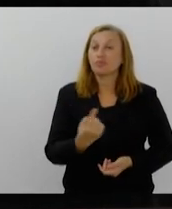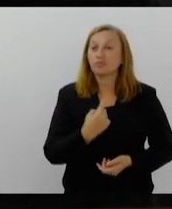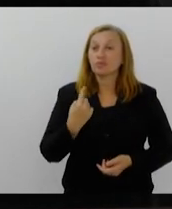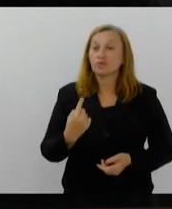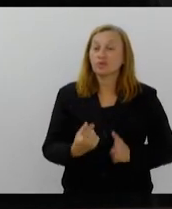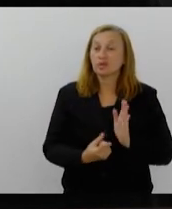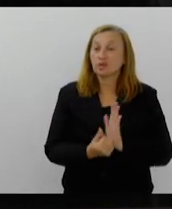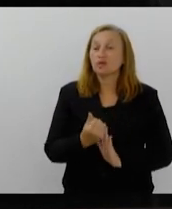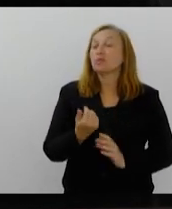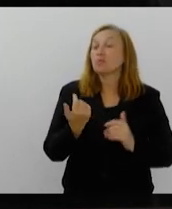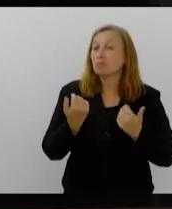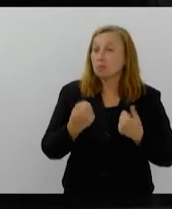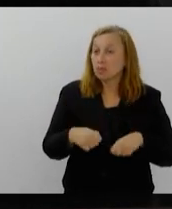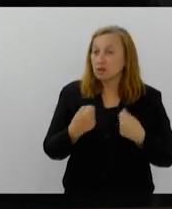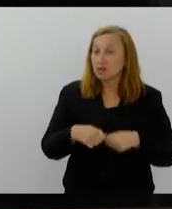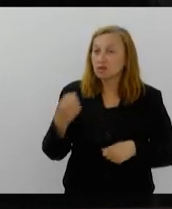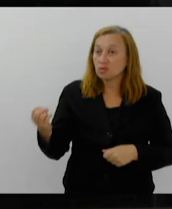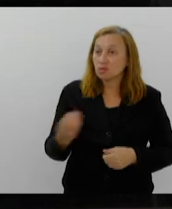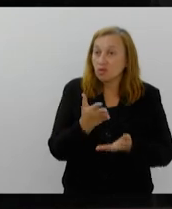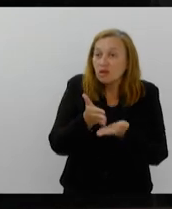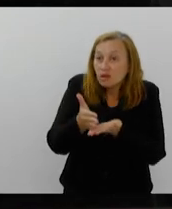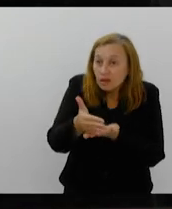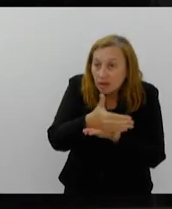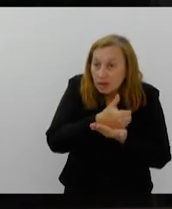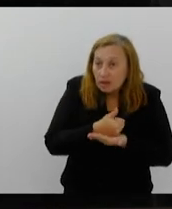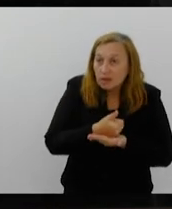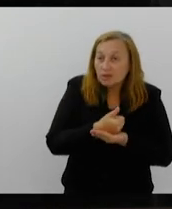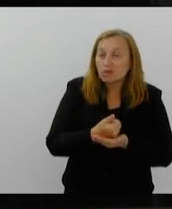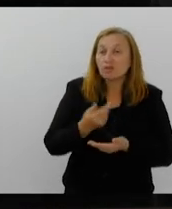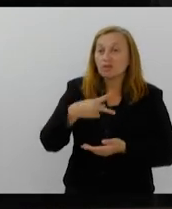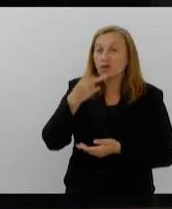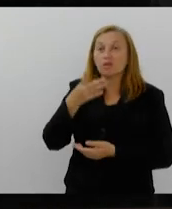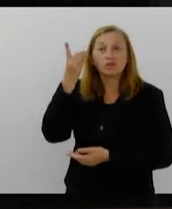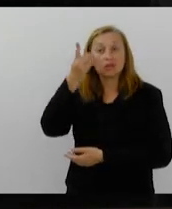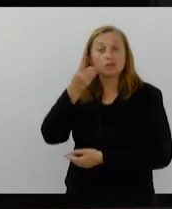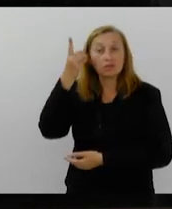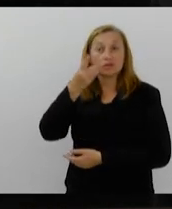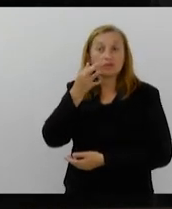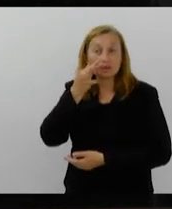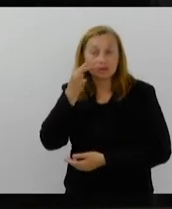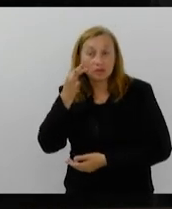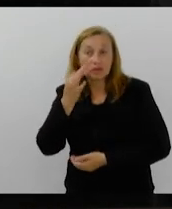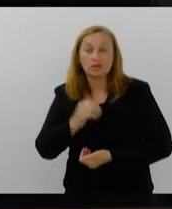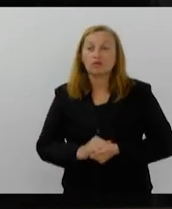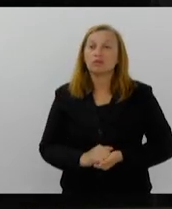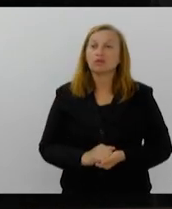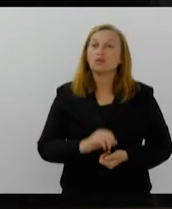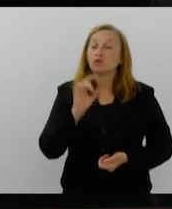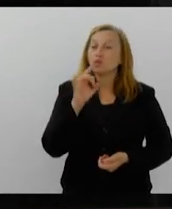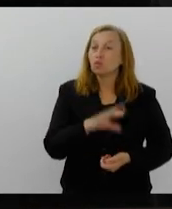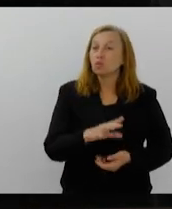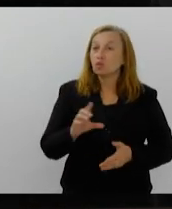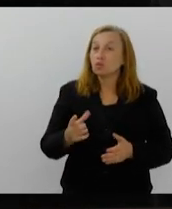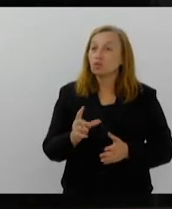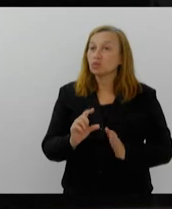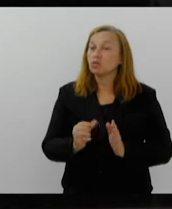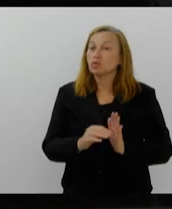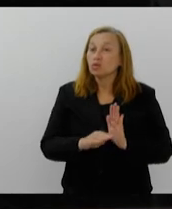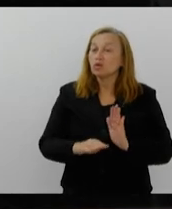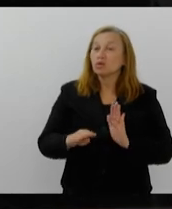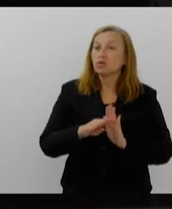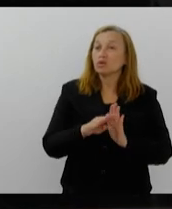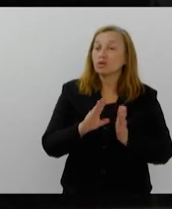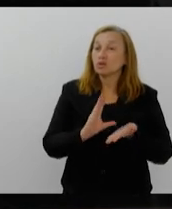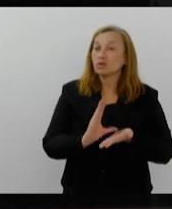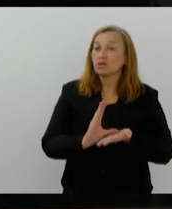receitas elas precisam de uma nova arrecadação. Como citou aqui o deputado Flávio Serafini, o único aumento de arrecadação de receita